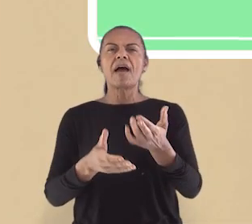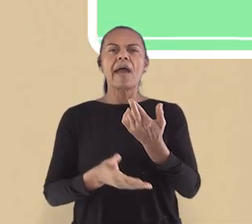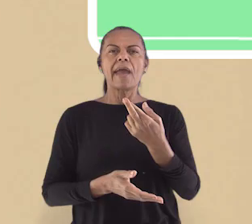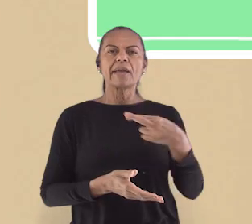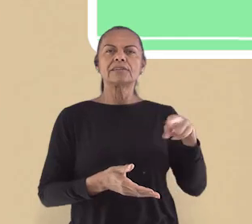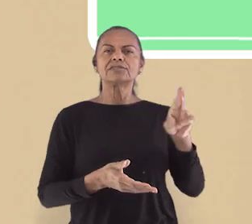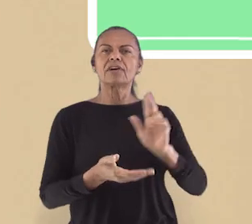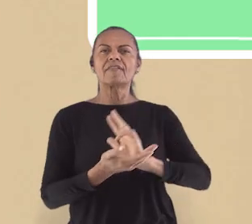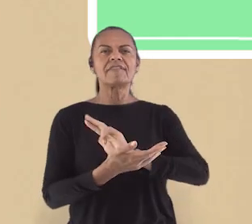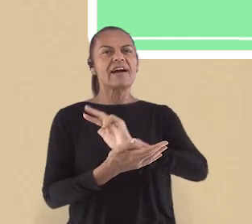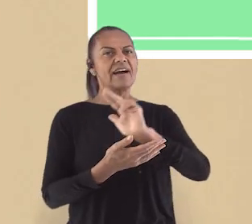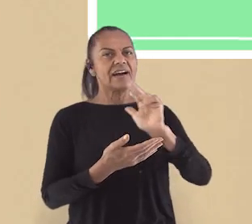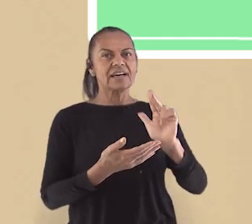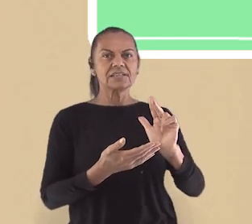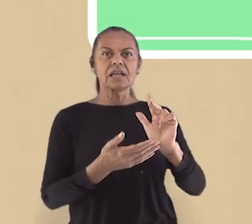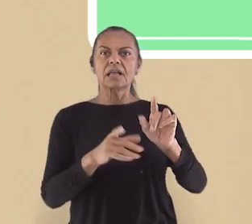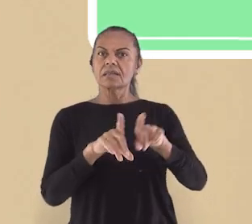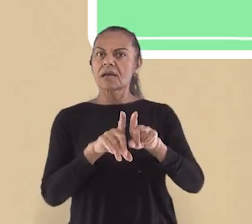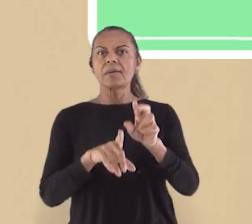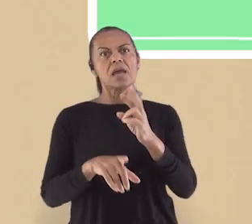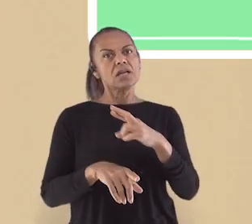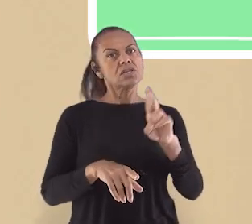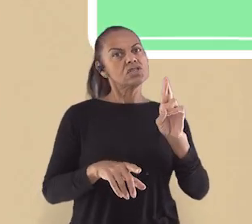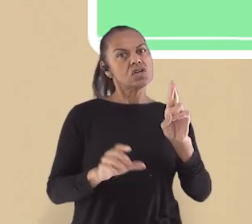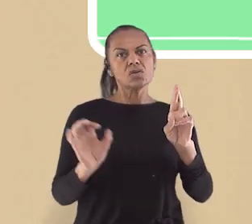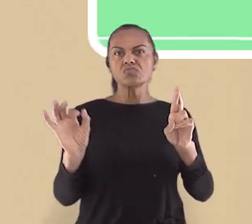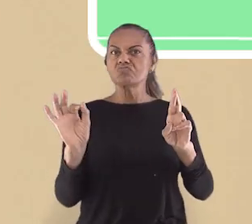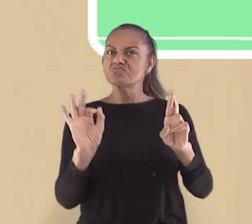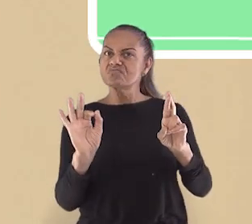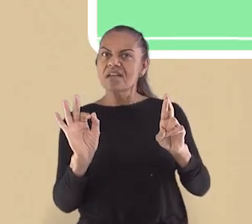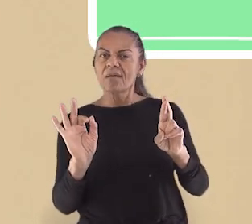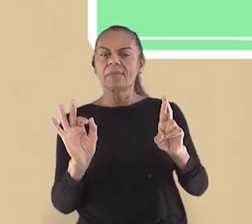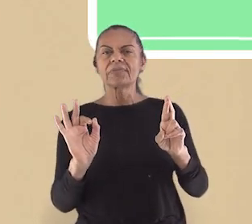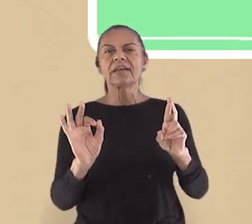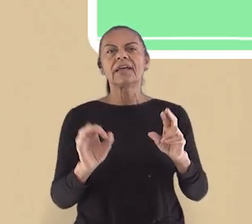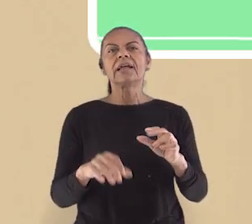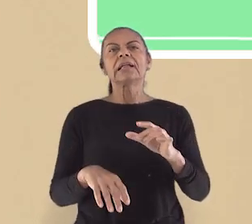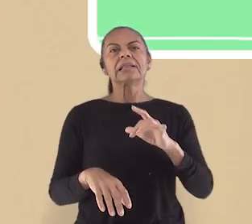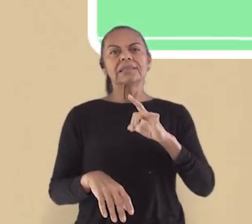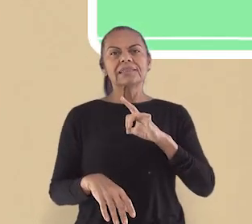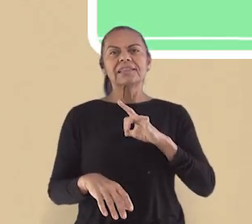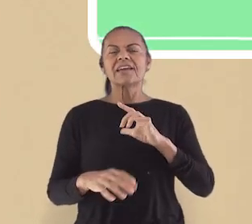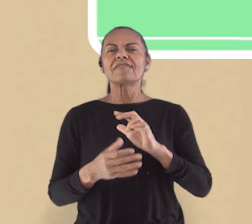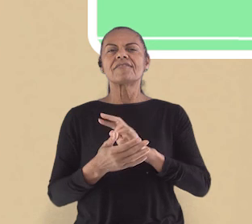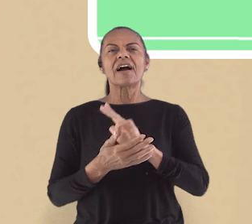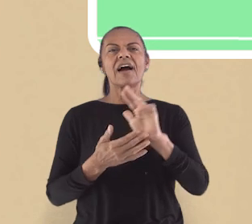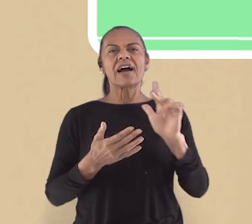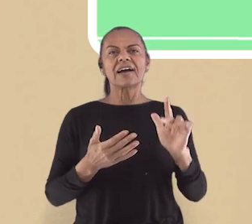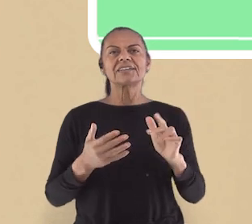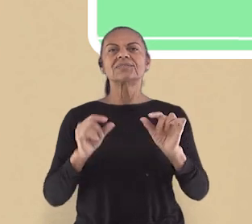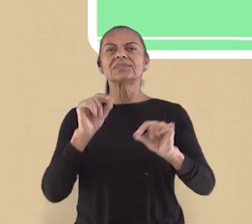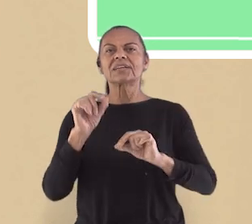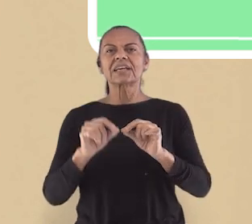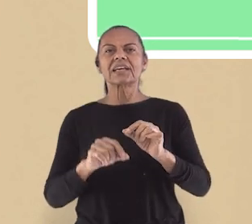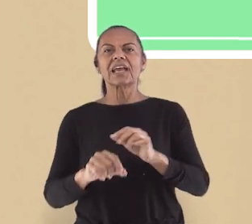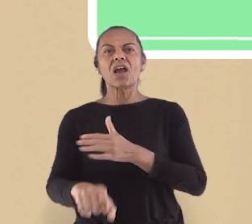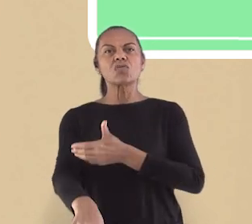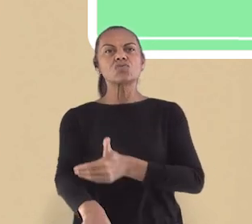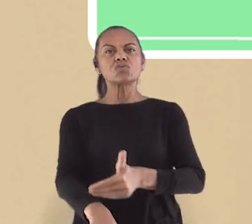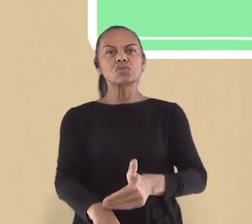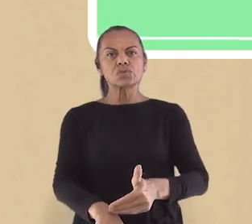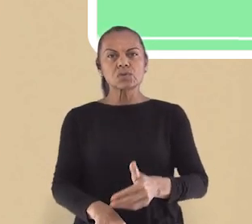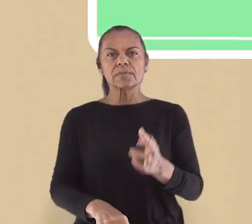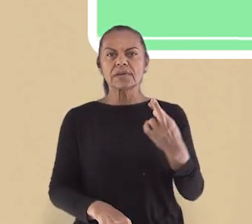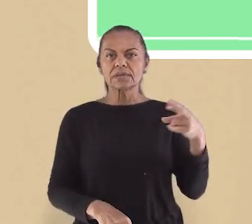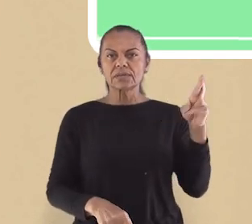não. Nas religiões há diversos ritos. Estudamos o rito do batismo e o da